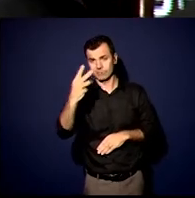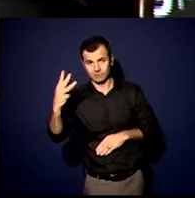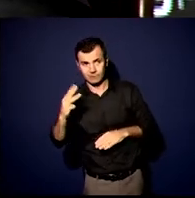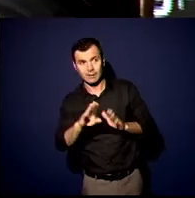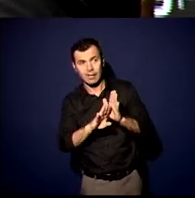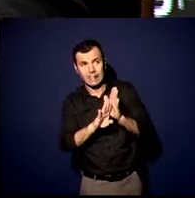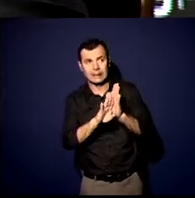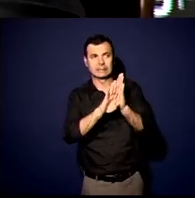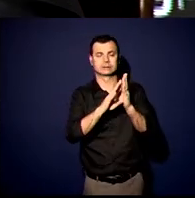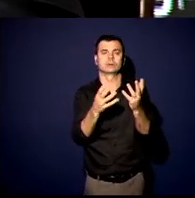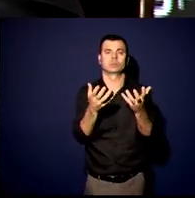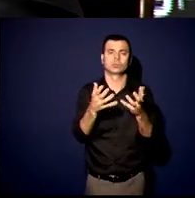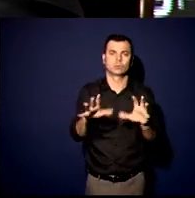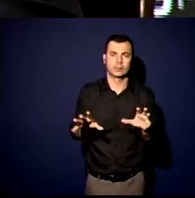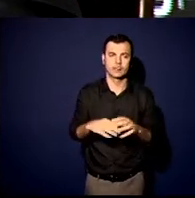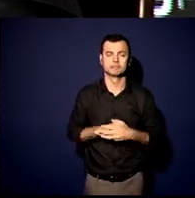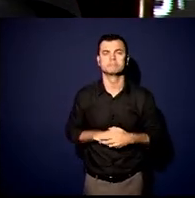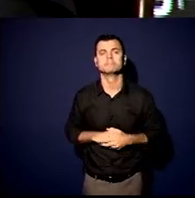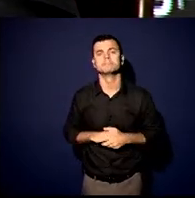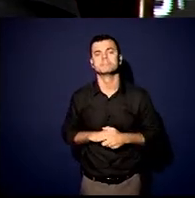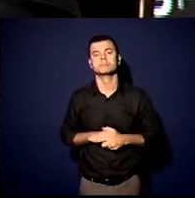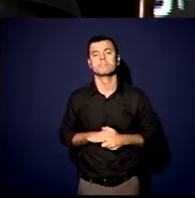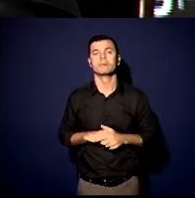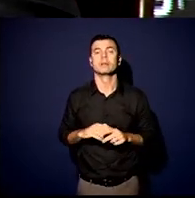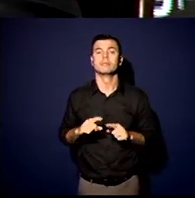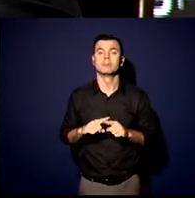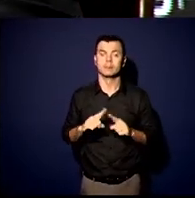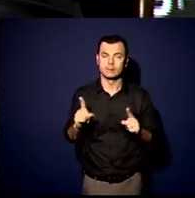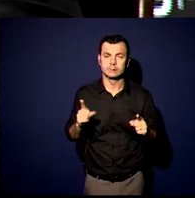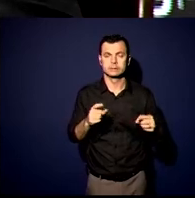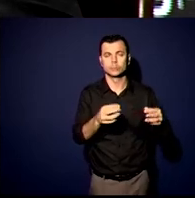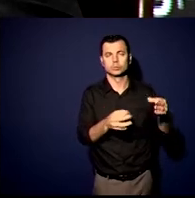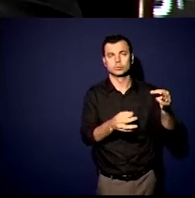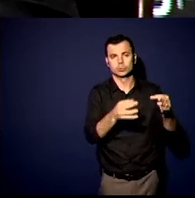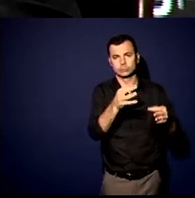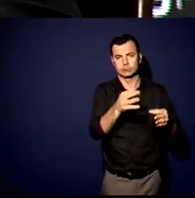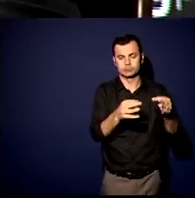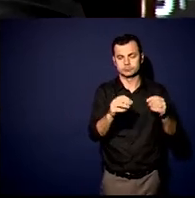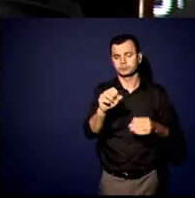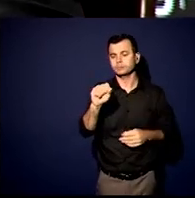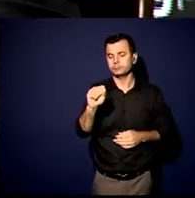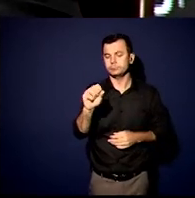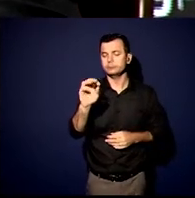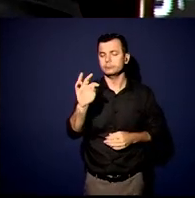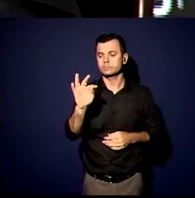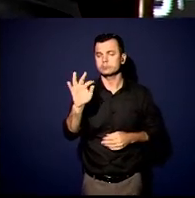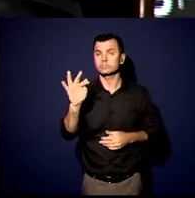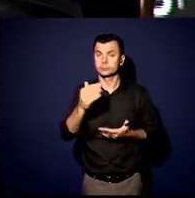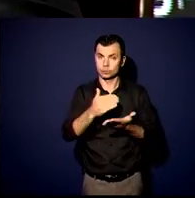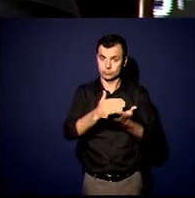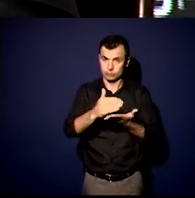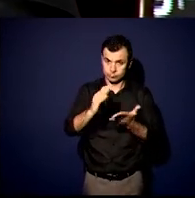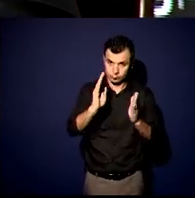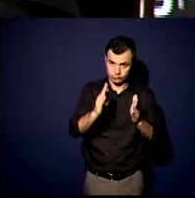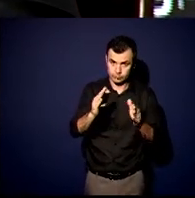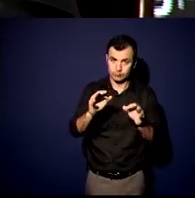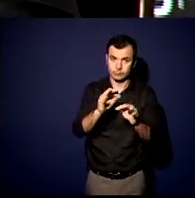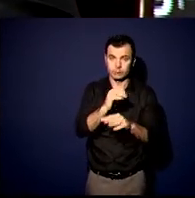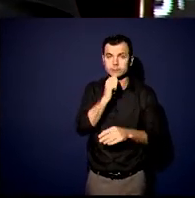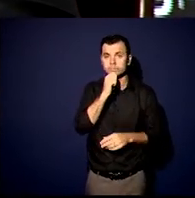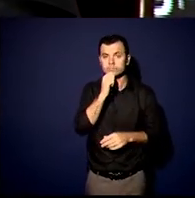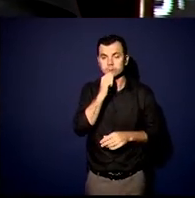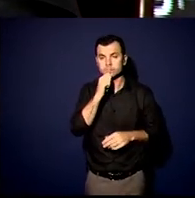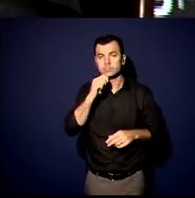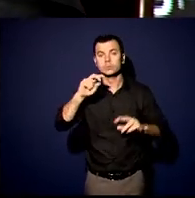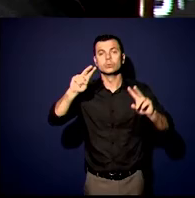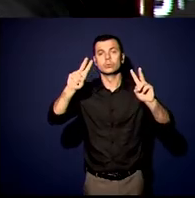mas adiante nós temos um julgamento do supremo relevante iniciado mas não concluído sobre a política de drogas no